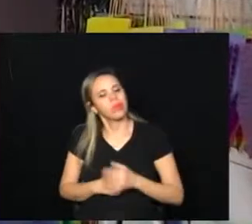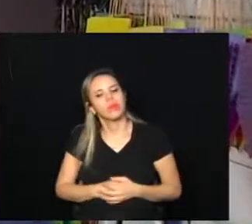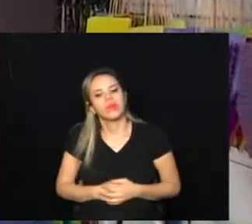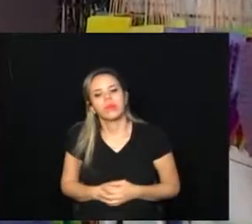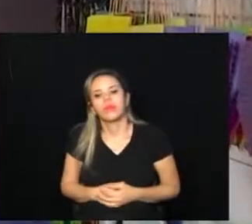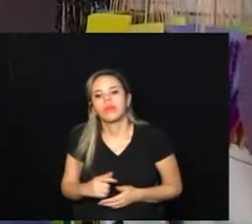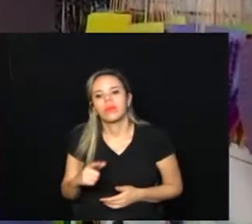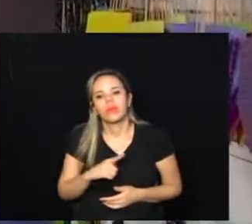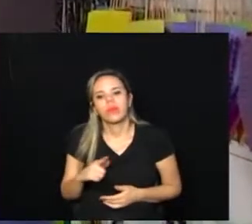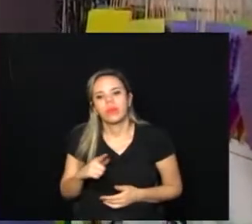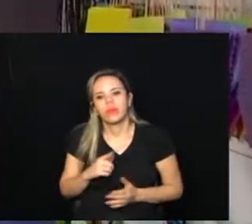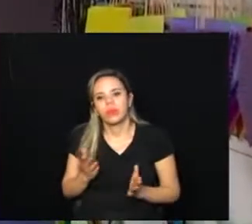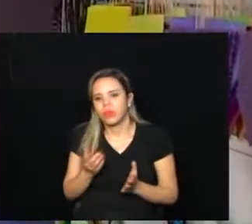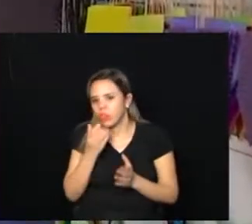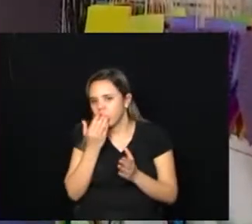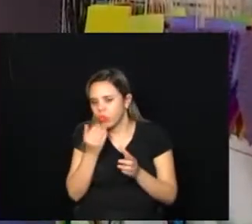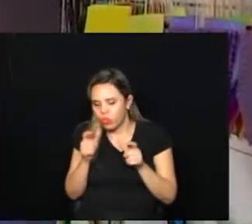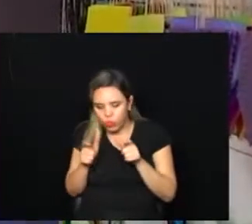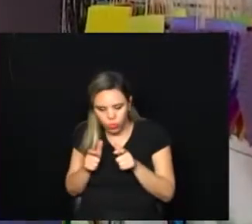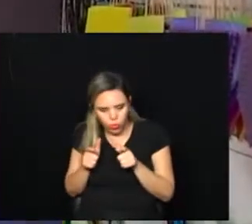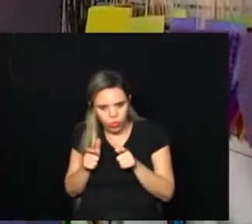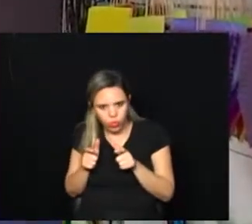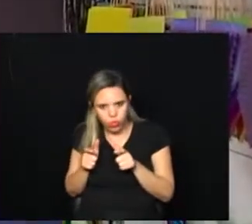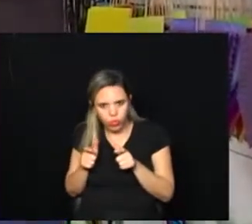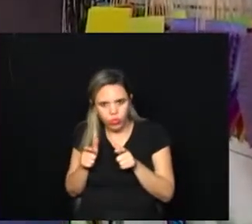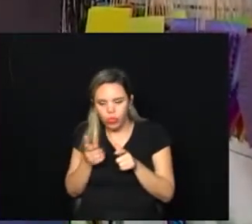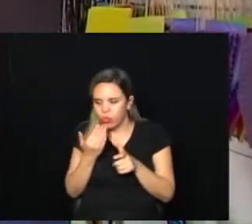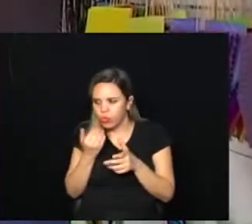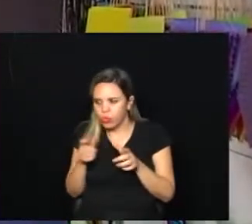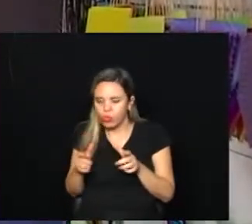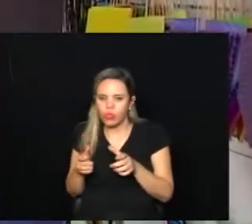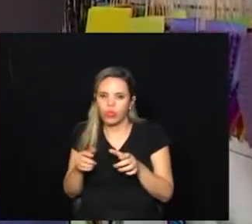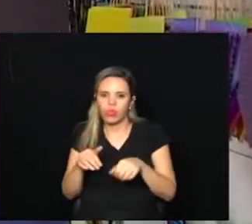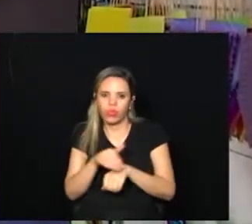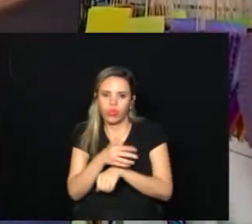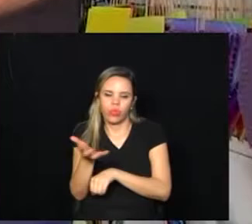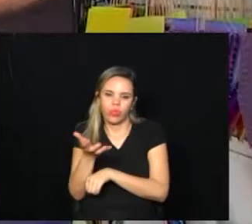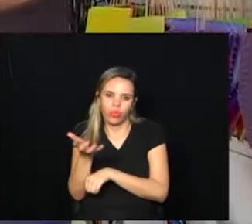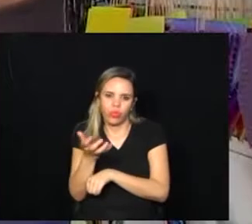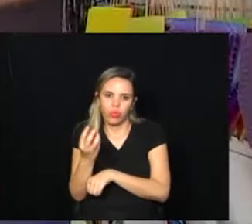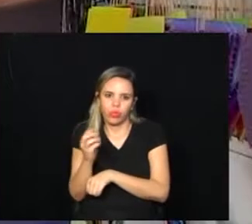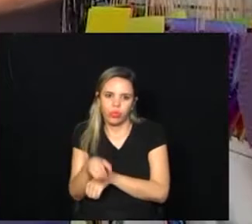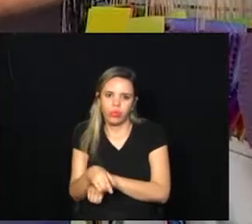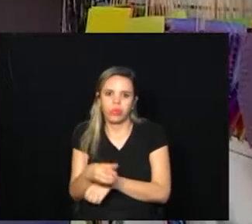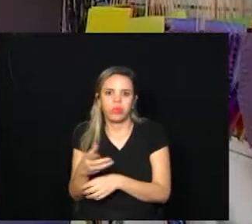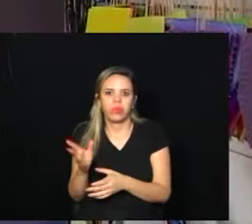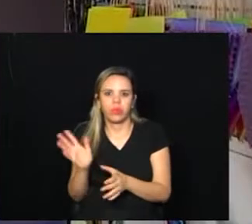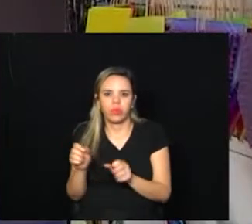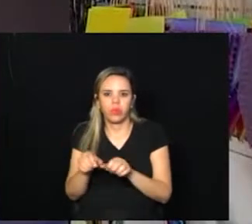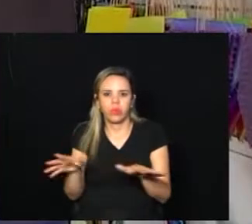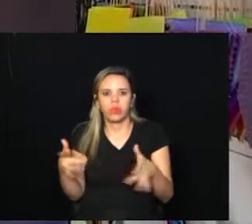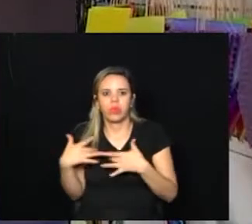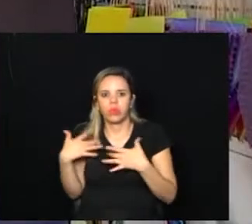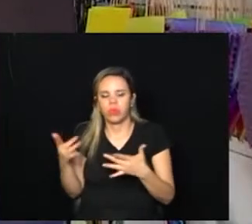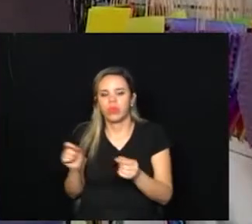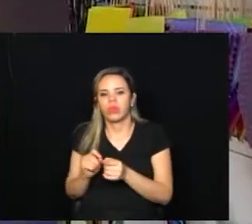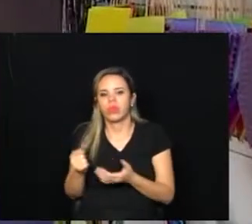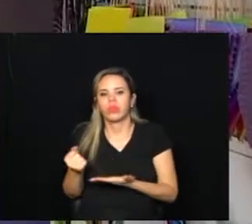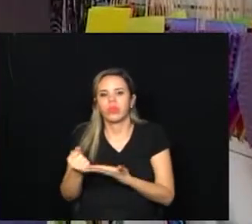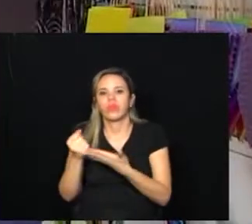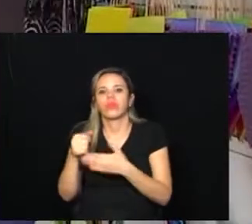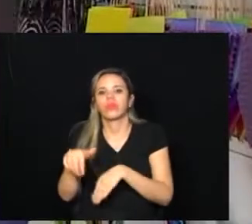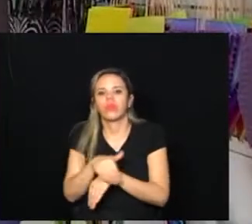Tem também as marmitas, a gente faz as marmitas para distribuir para o pessoal de rua, já foram 3.000 marmitas que a gente já distribuiu. E como faz para trazer,